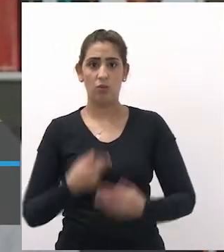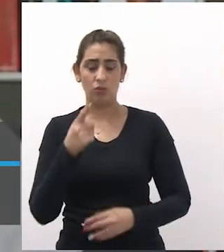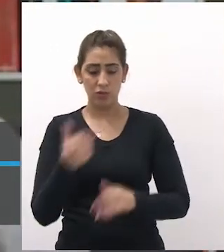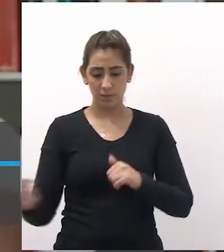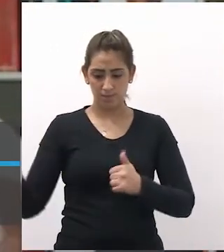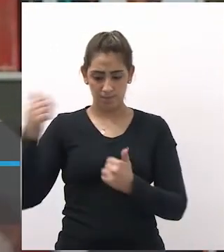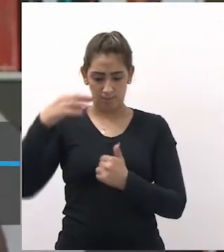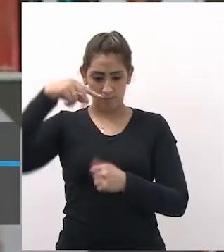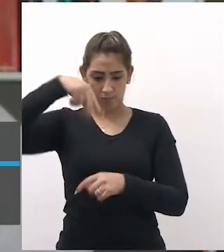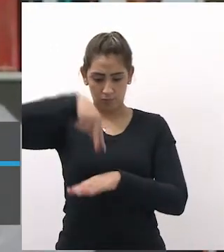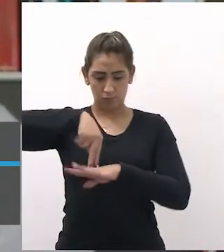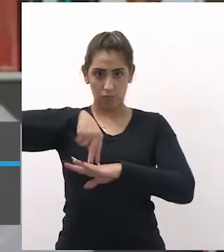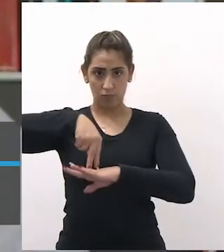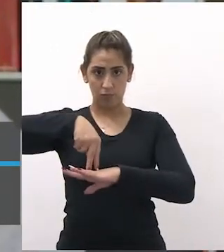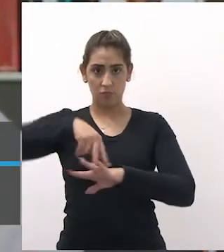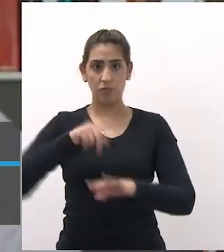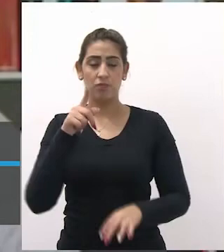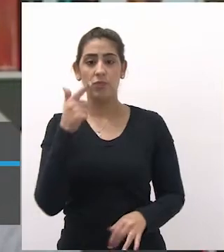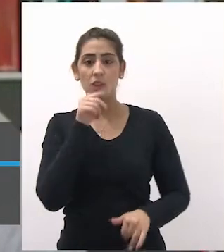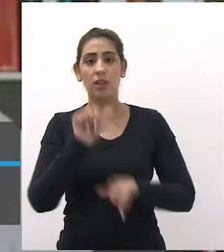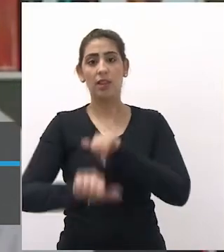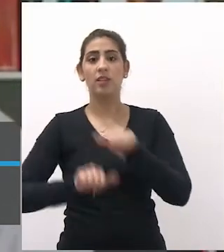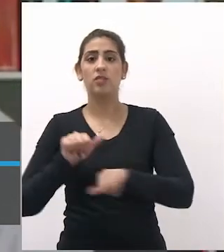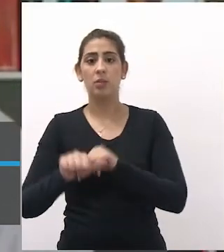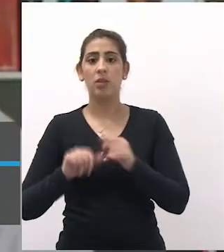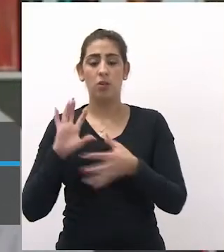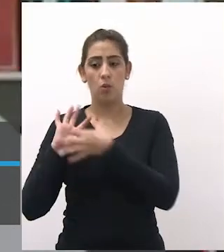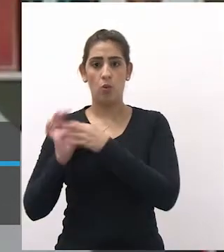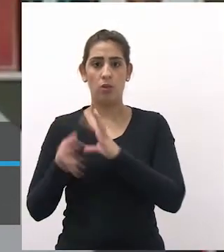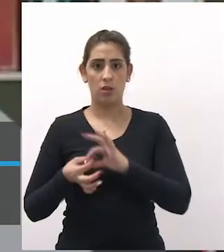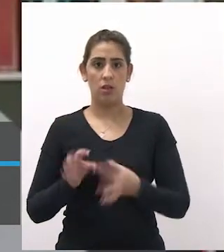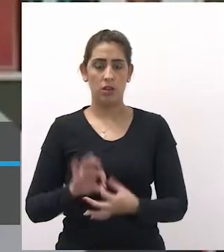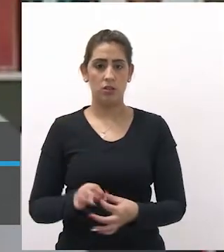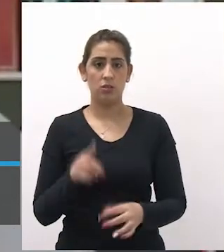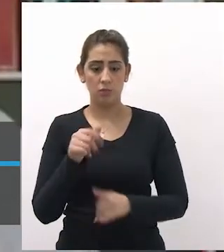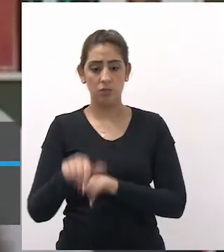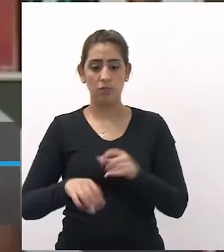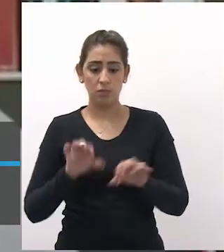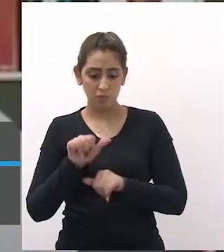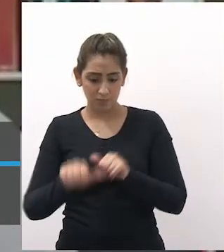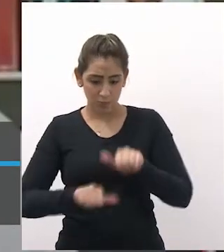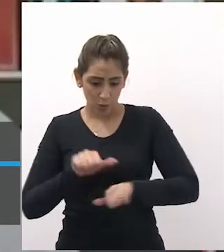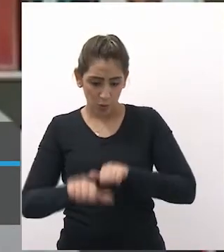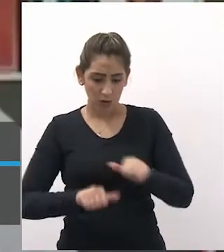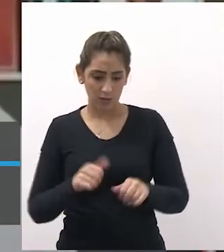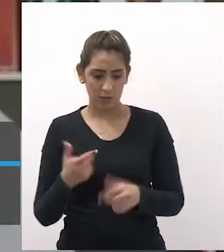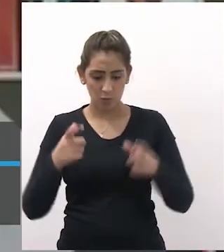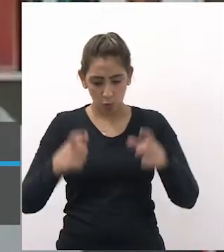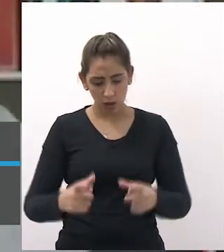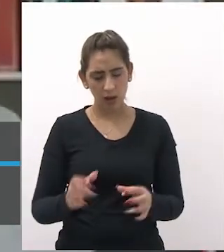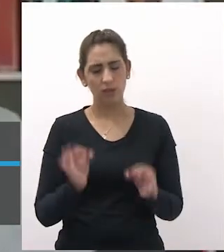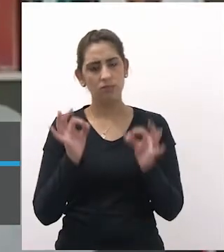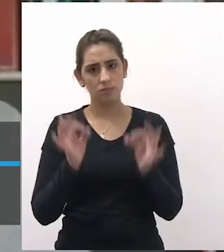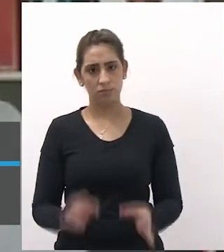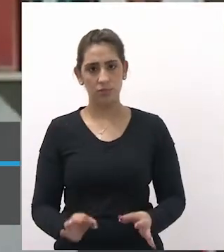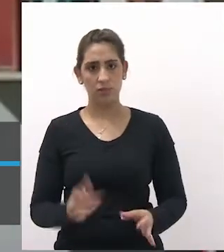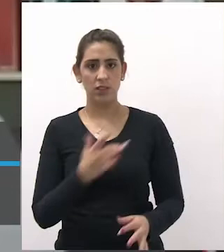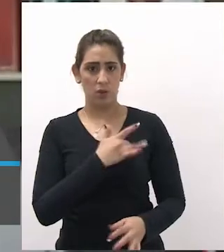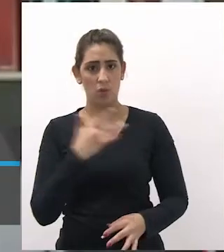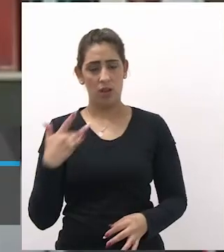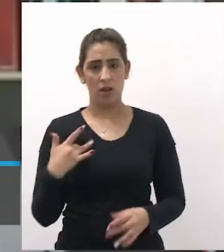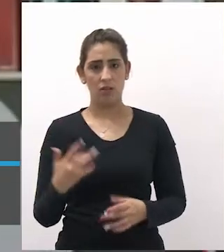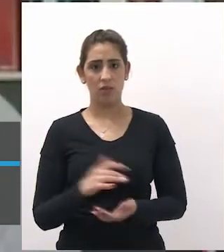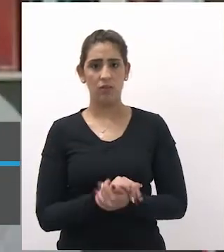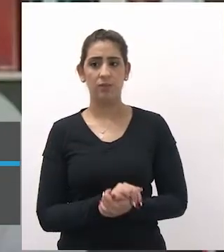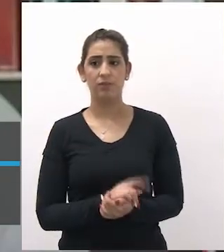você consegue transformar o espaço onde você está para que se torne um espaço justo, um espaço saudável. Então, a questão da